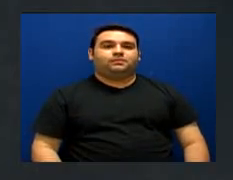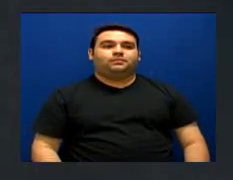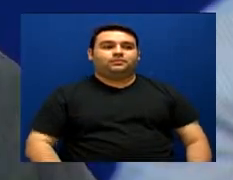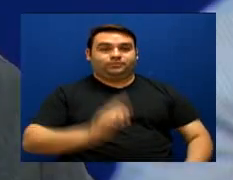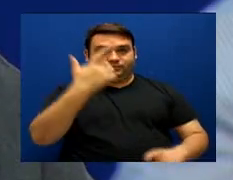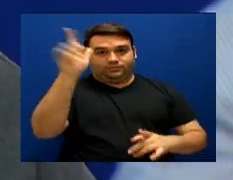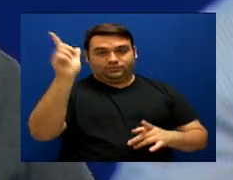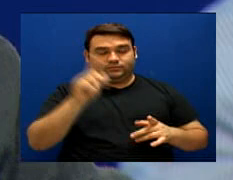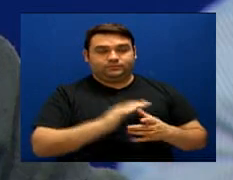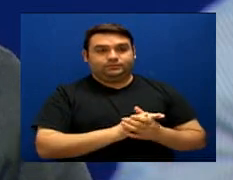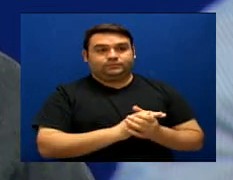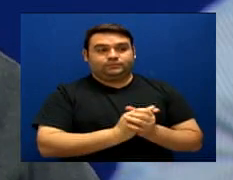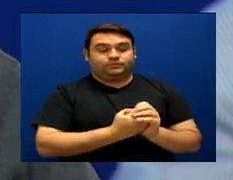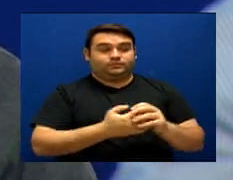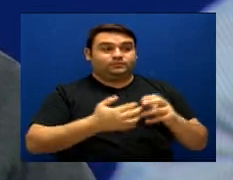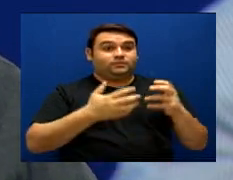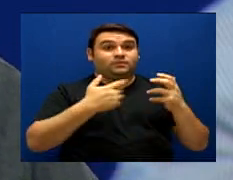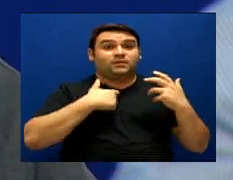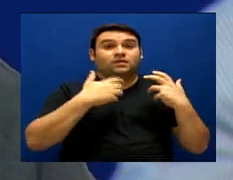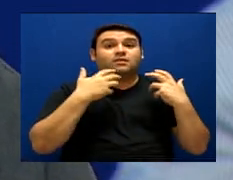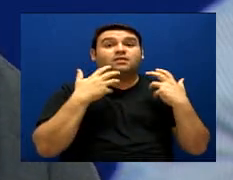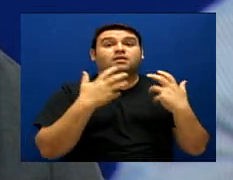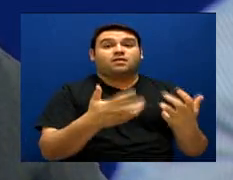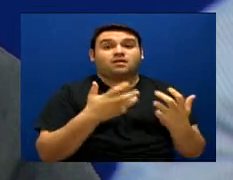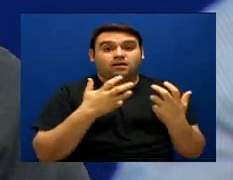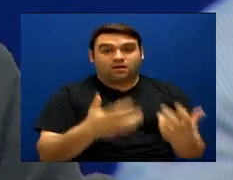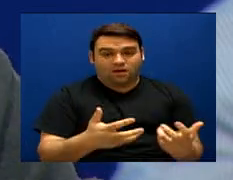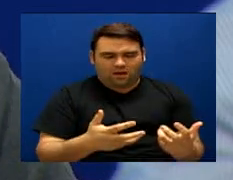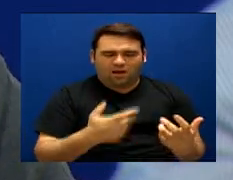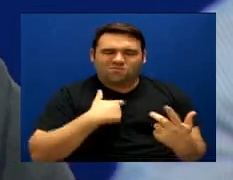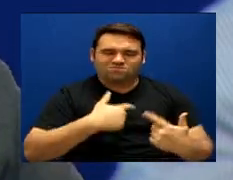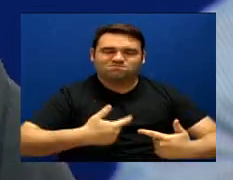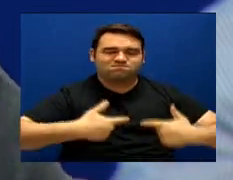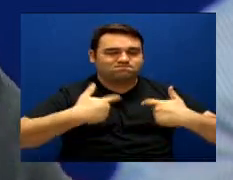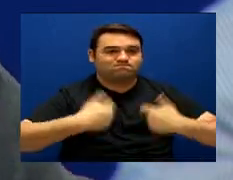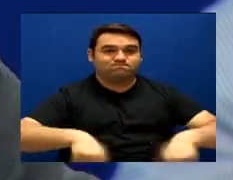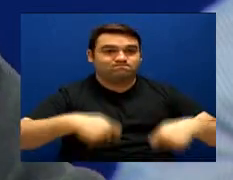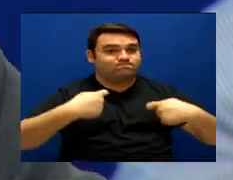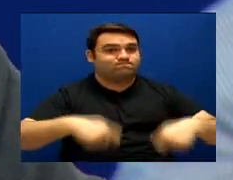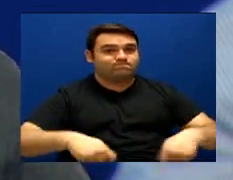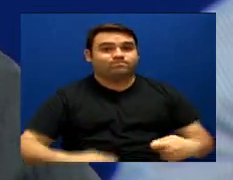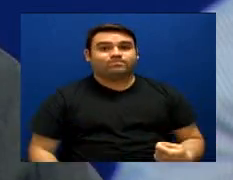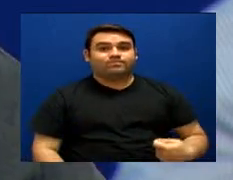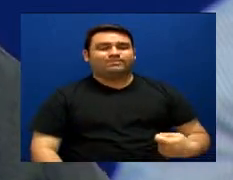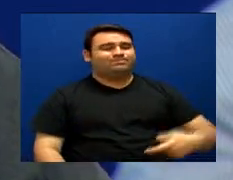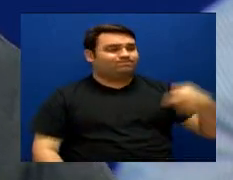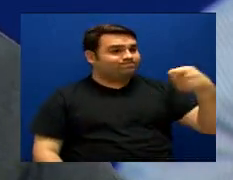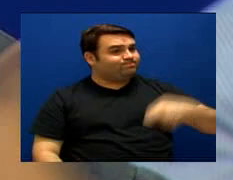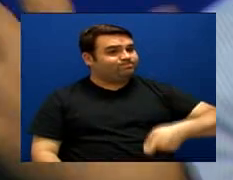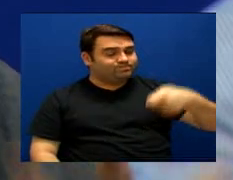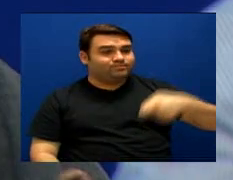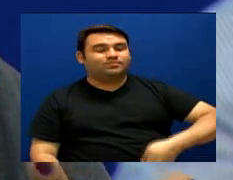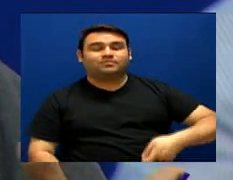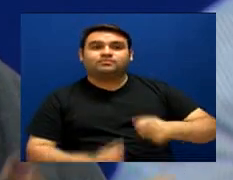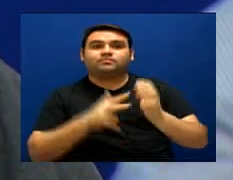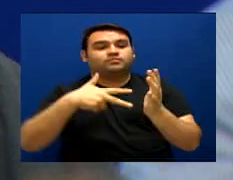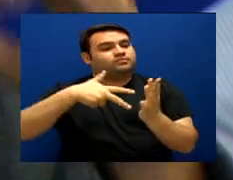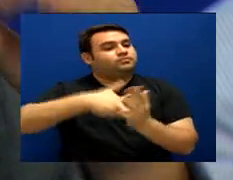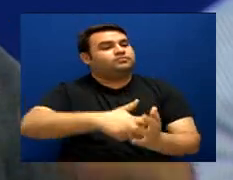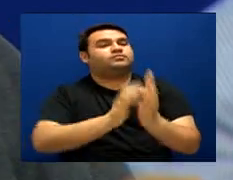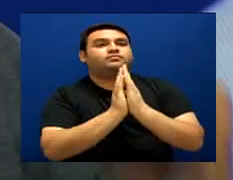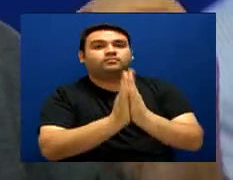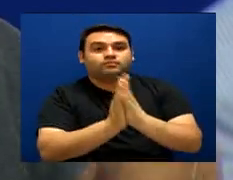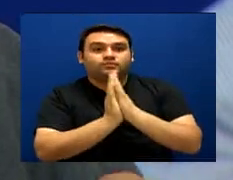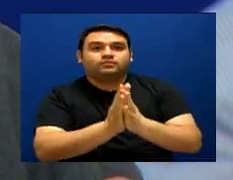A outra é, eu preciso... Pensei, mas pode falar, deixa, fica à vontade. E exijo, imploro até,